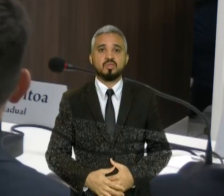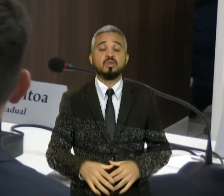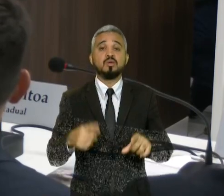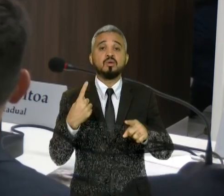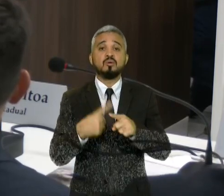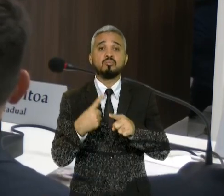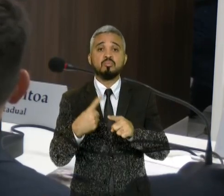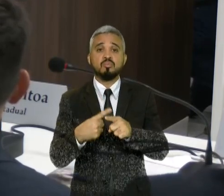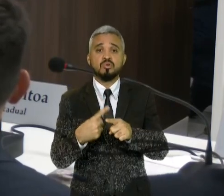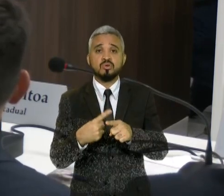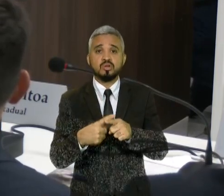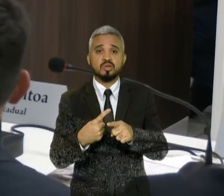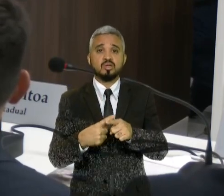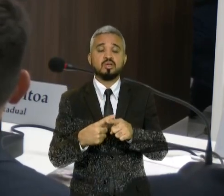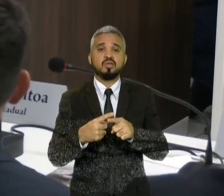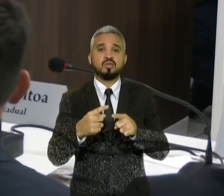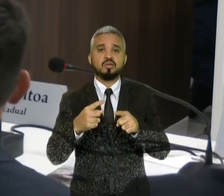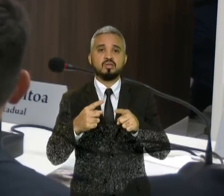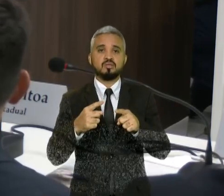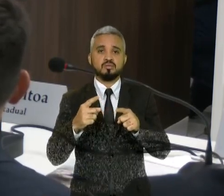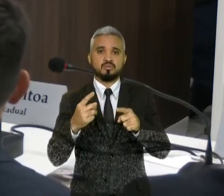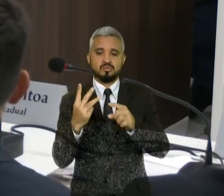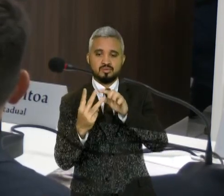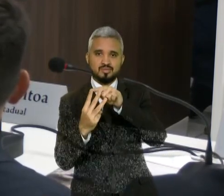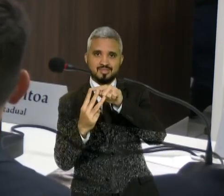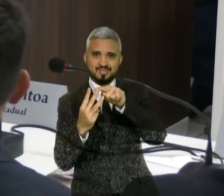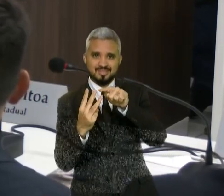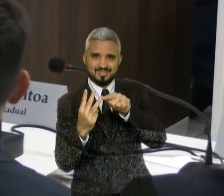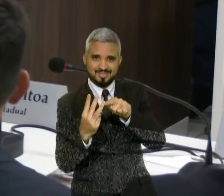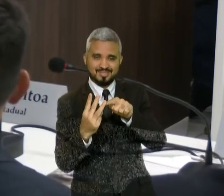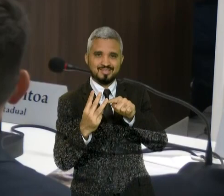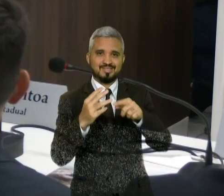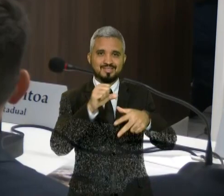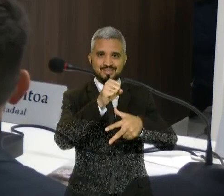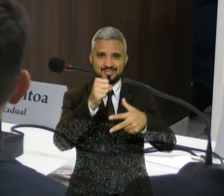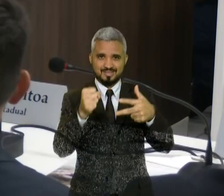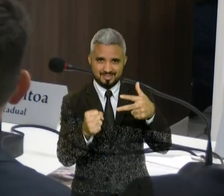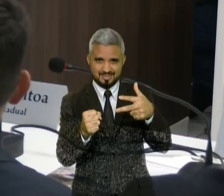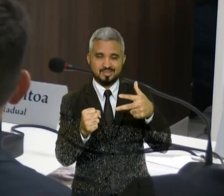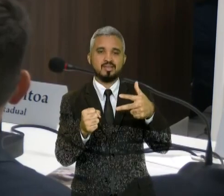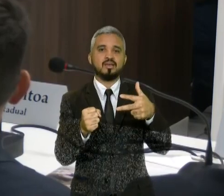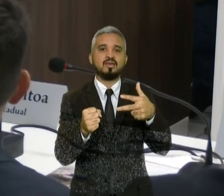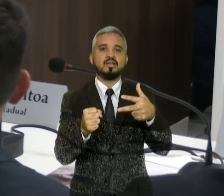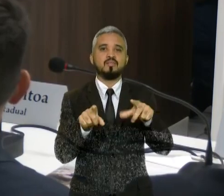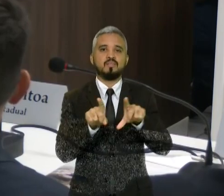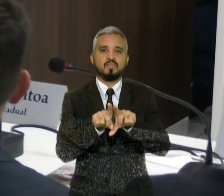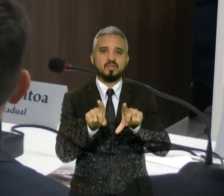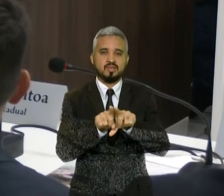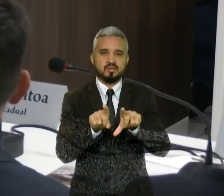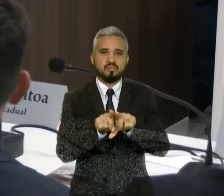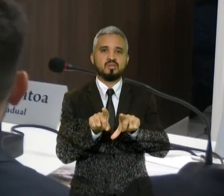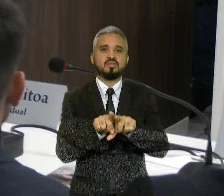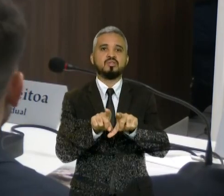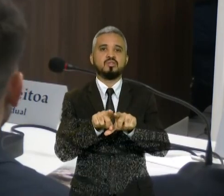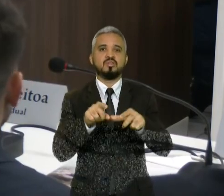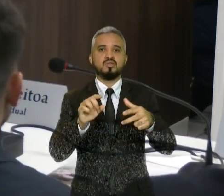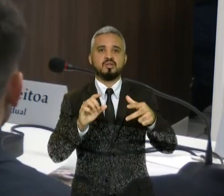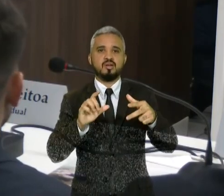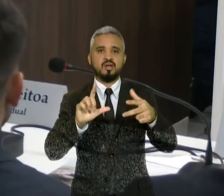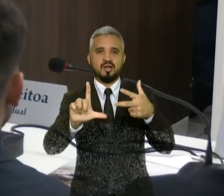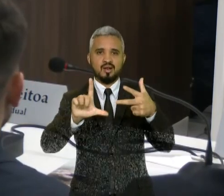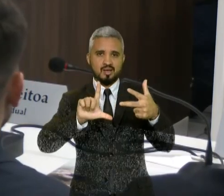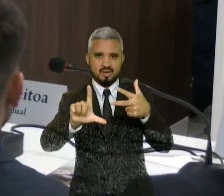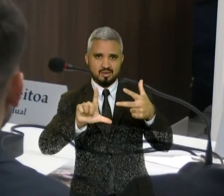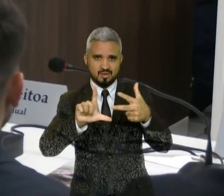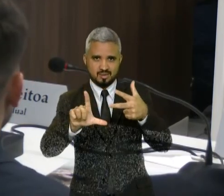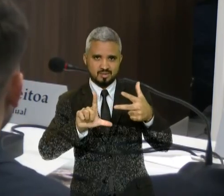de laços entre os poderes e entre ao Legislativo e à sociedade caxiense. Um momento único